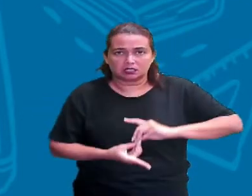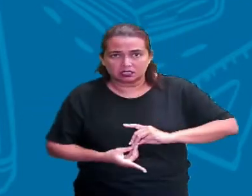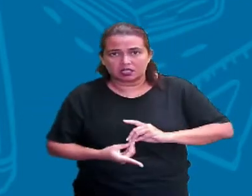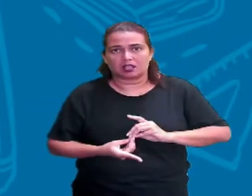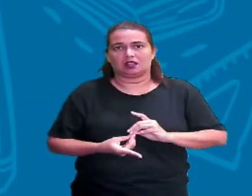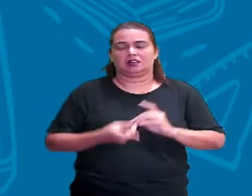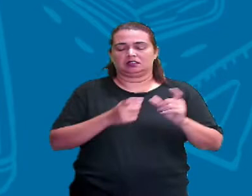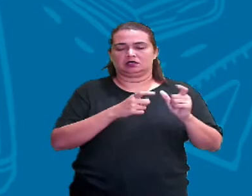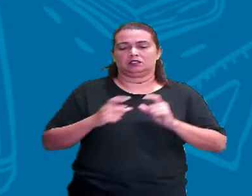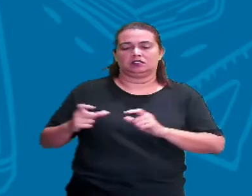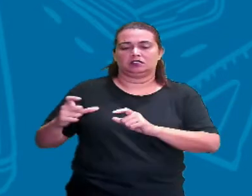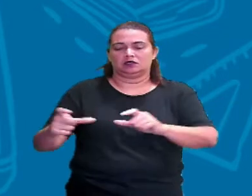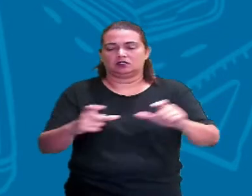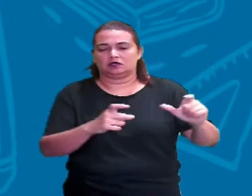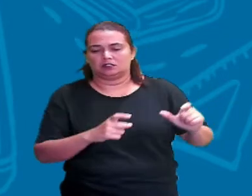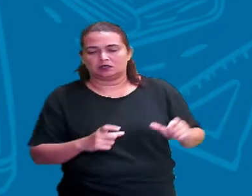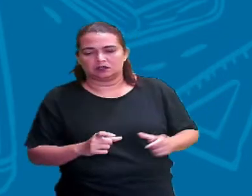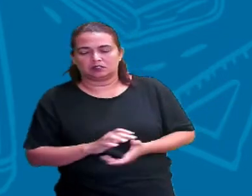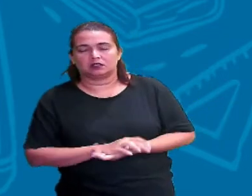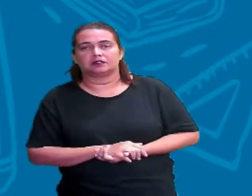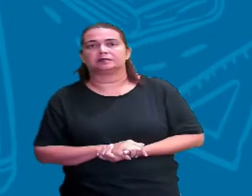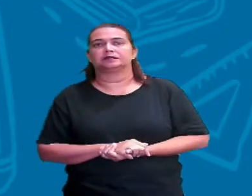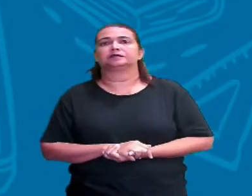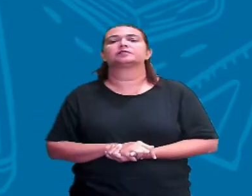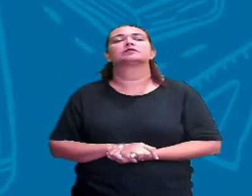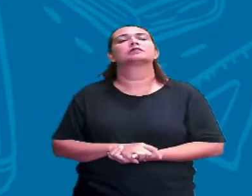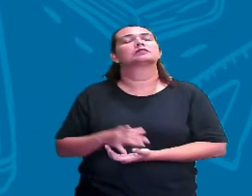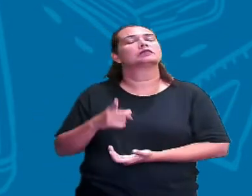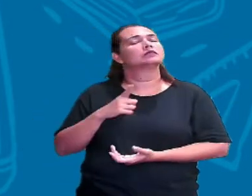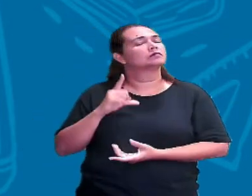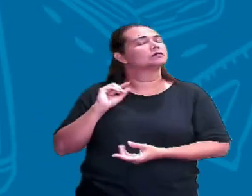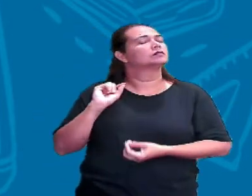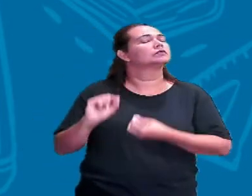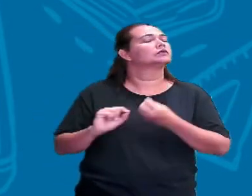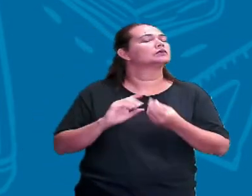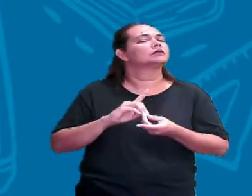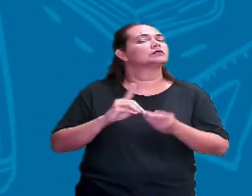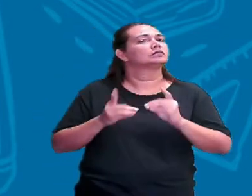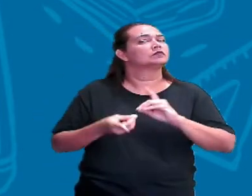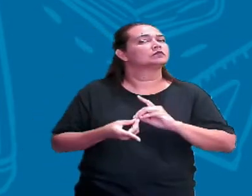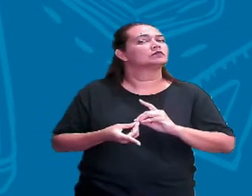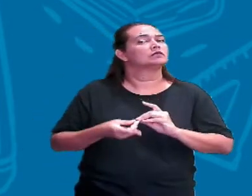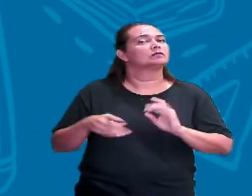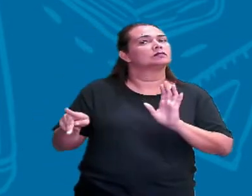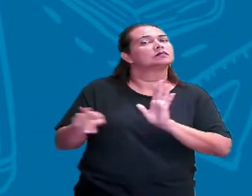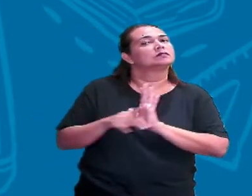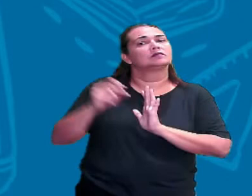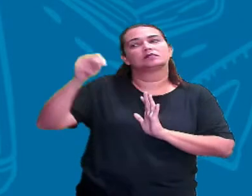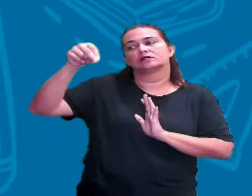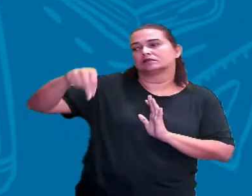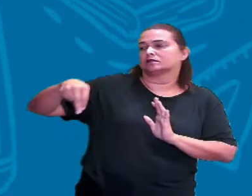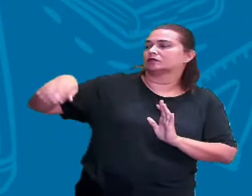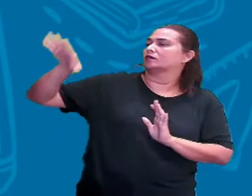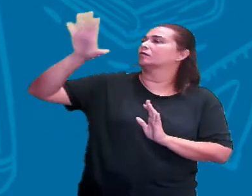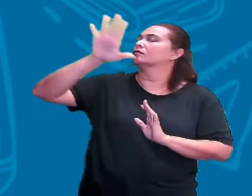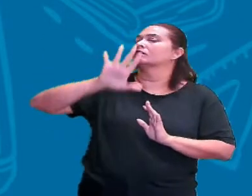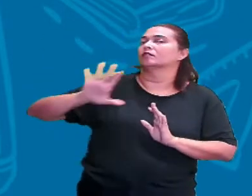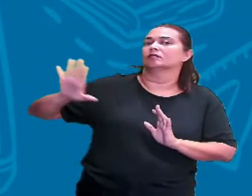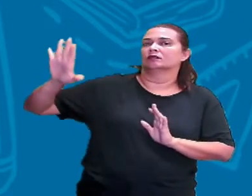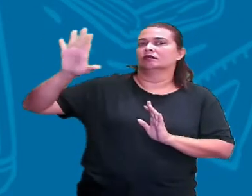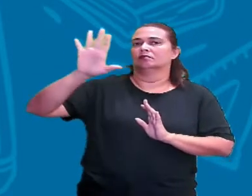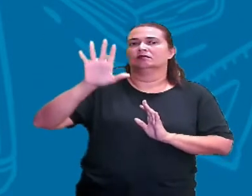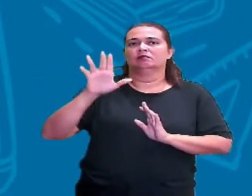Nordeste, vamos tomar como referência esse dialeto, né, o nordestinês, essa maneira